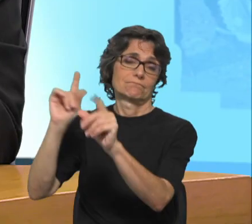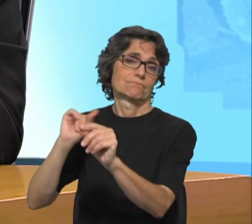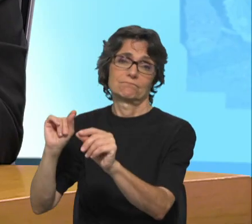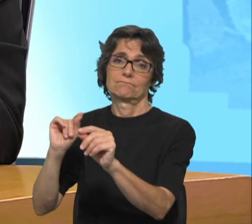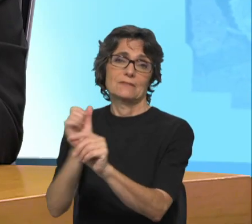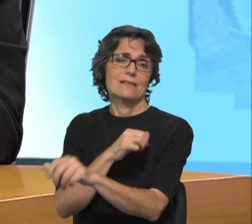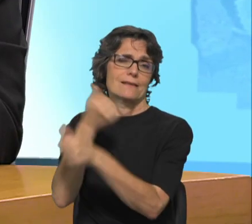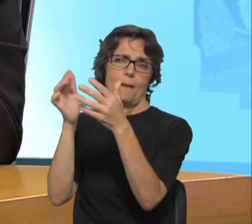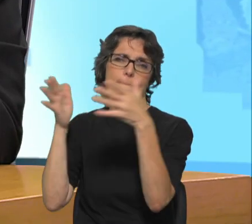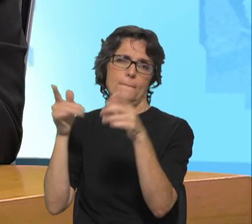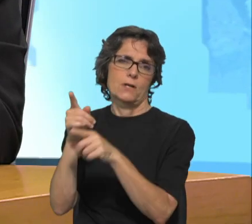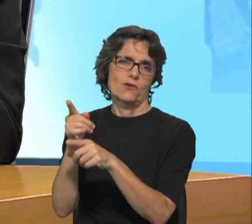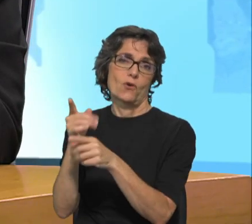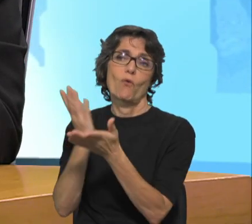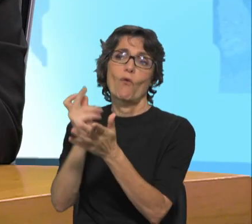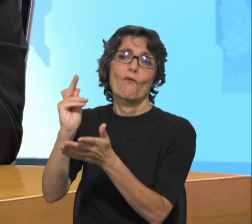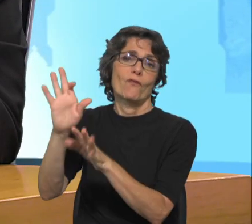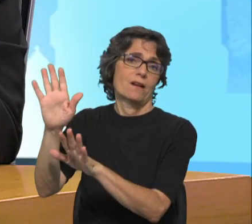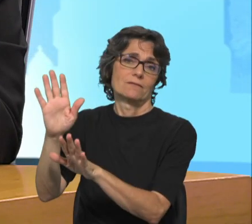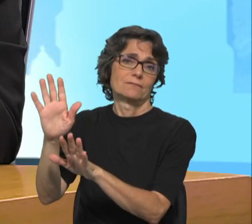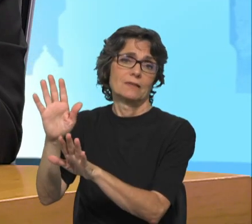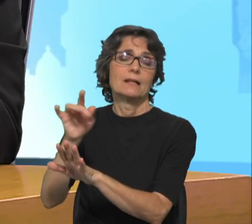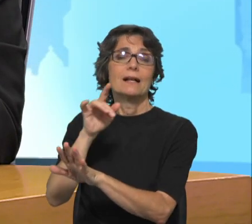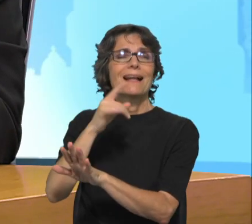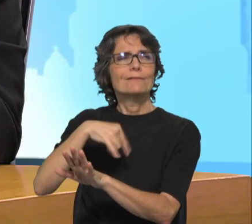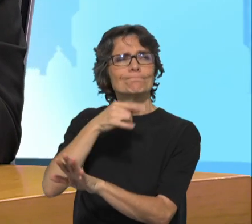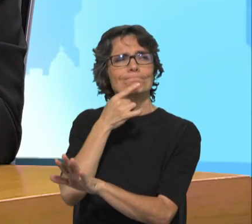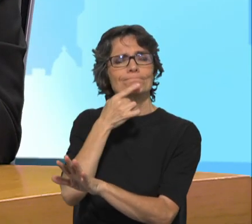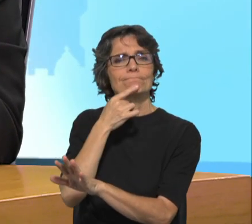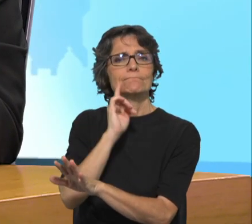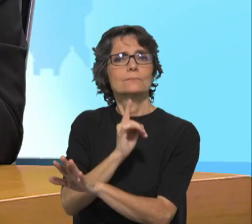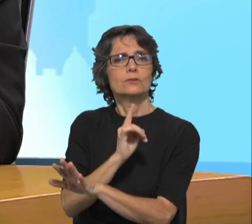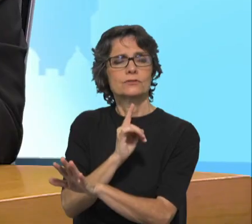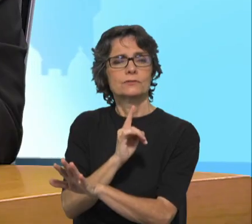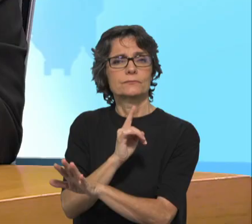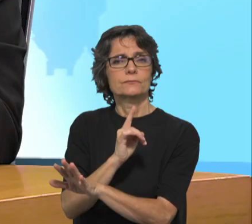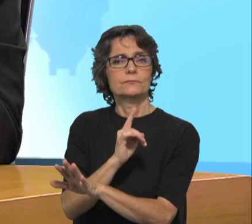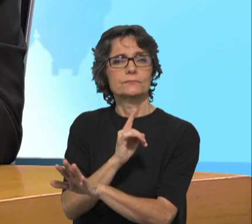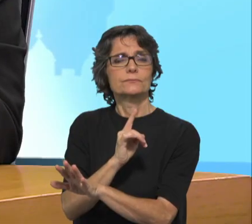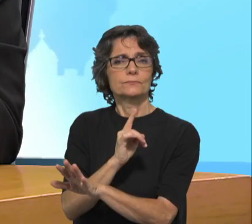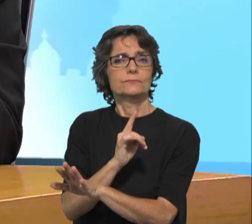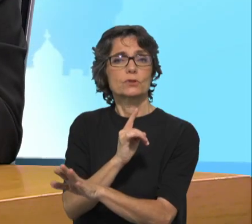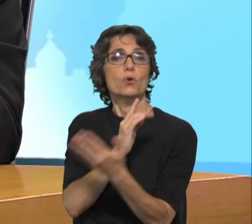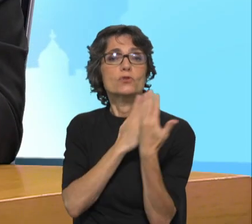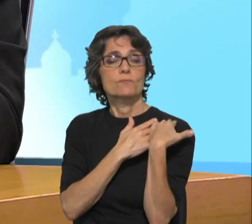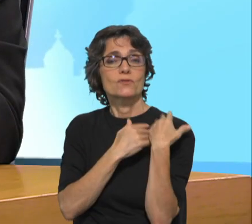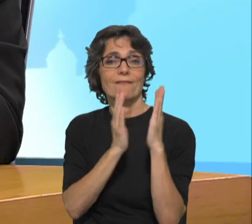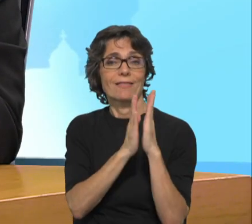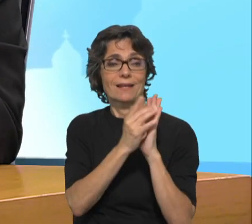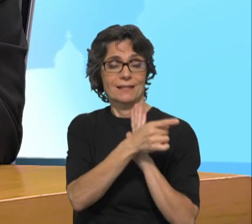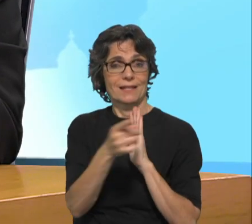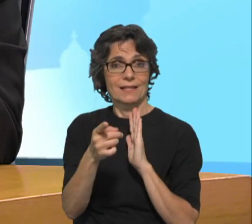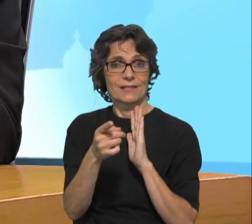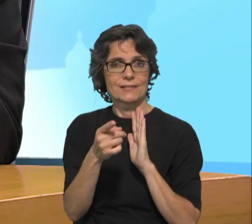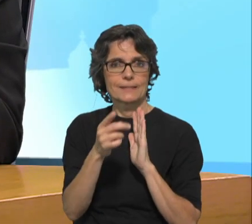estudar. E percebemos ao mesmo tempo que também havia e há muito esforço da parte dos responsáveis paroquiais em motivar